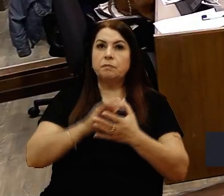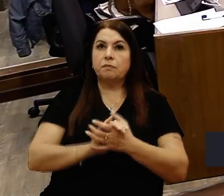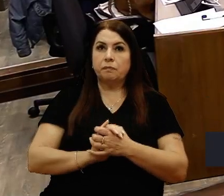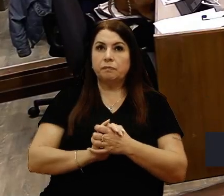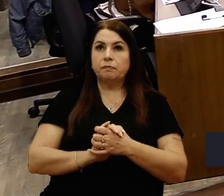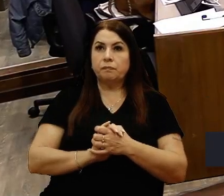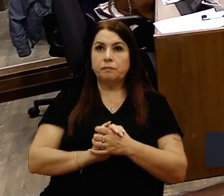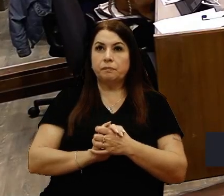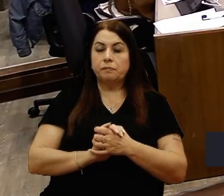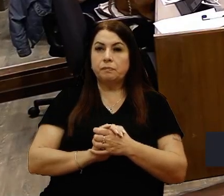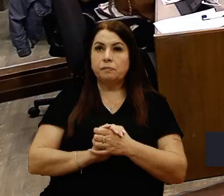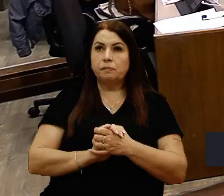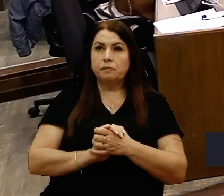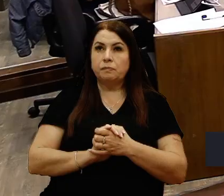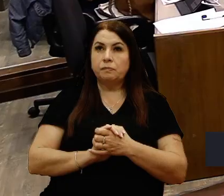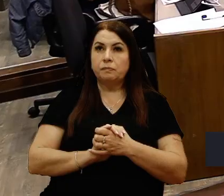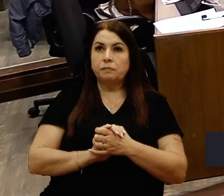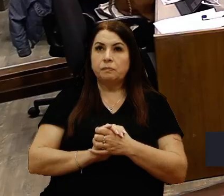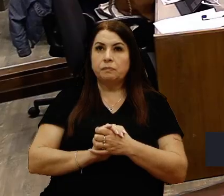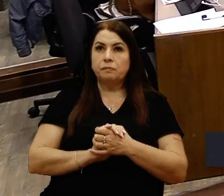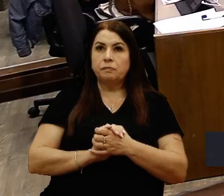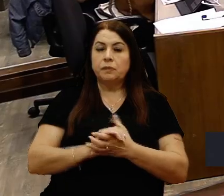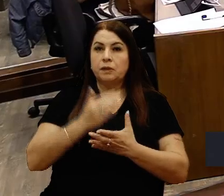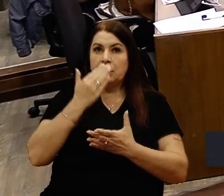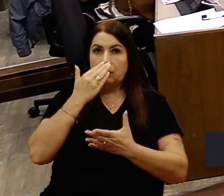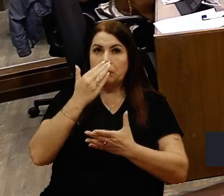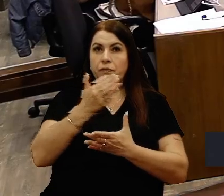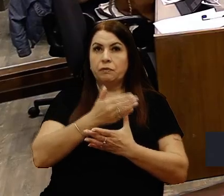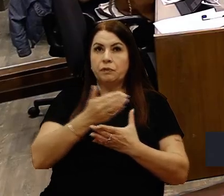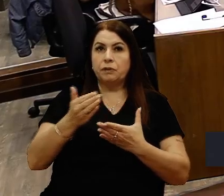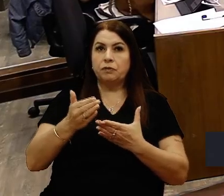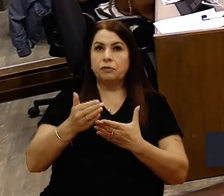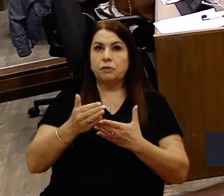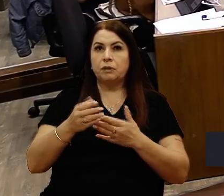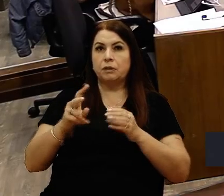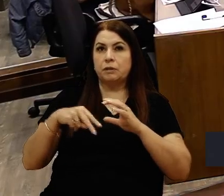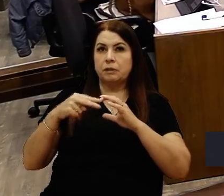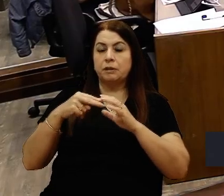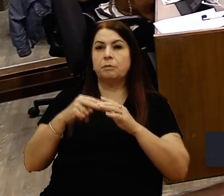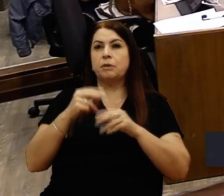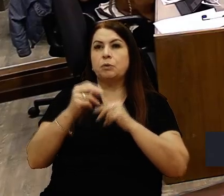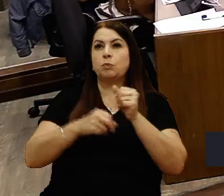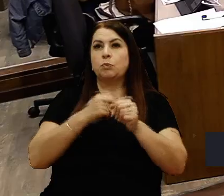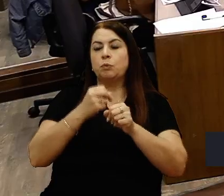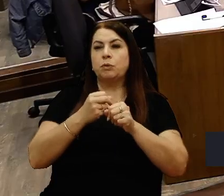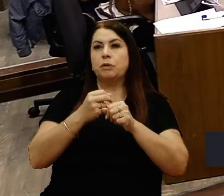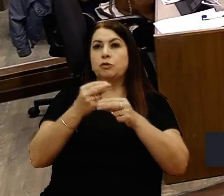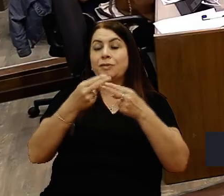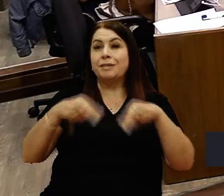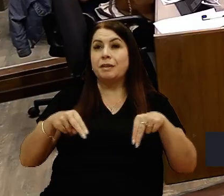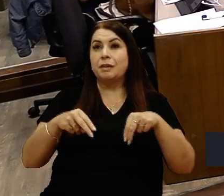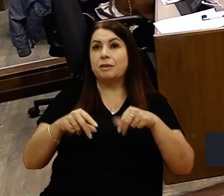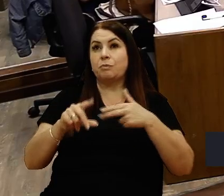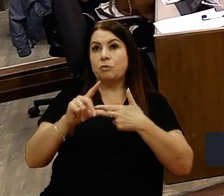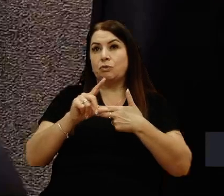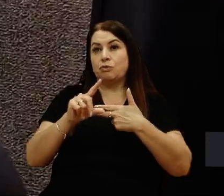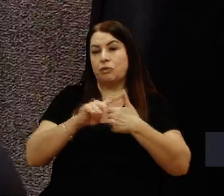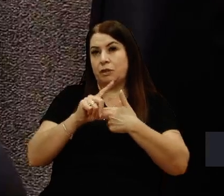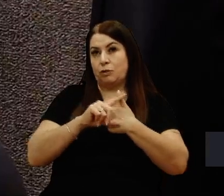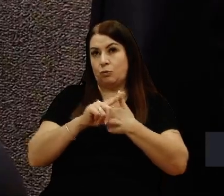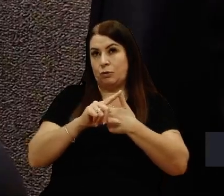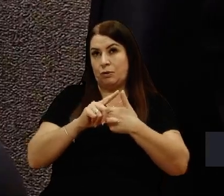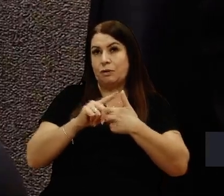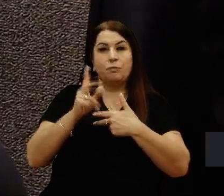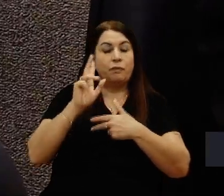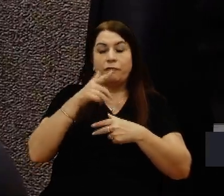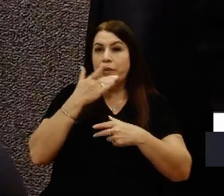Excelência à frente dessa Câmara no ano de estreia de uma legislatura. Não é fácil. Uma coisa é quando